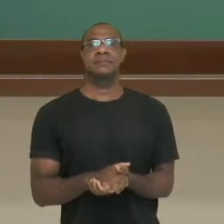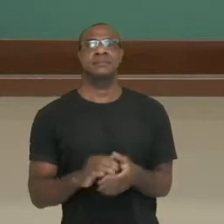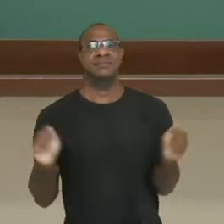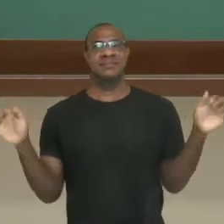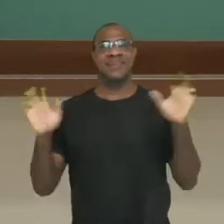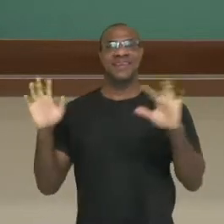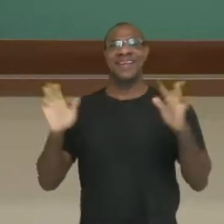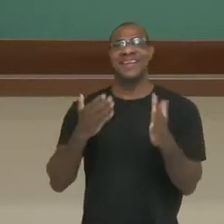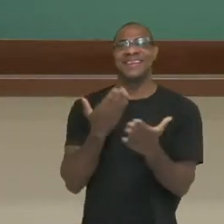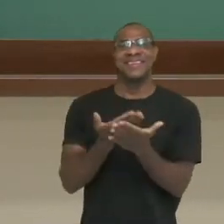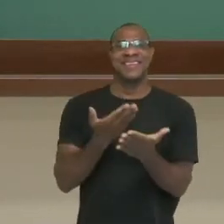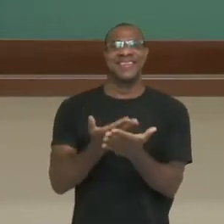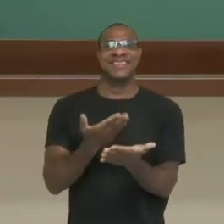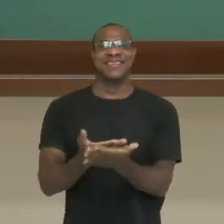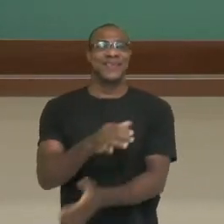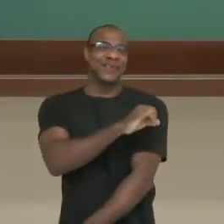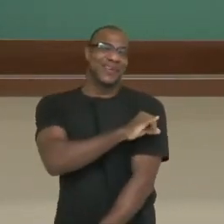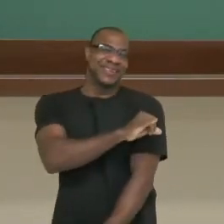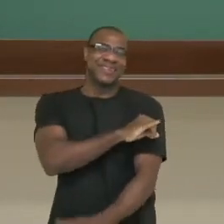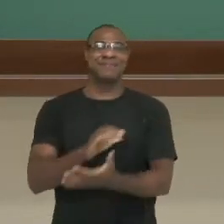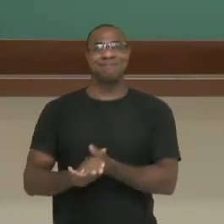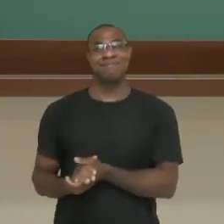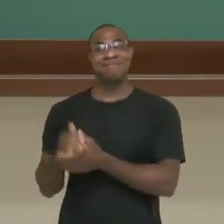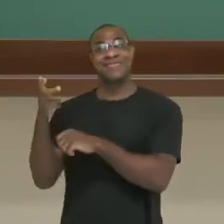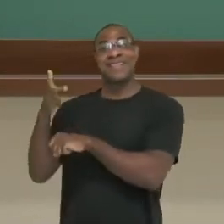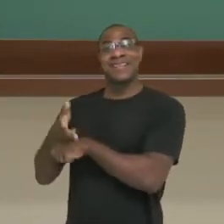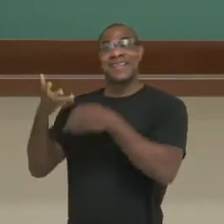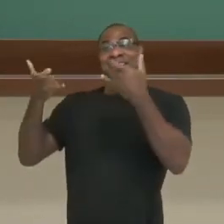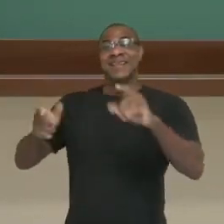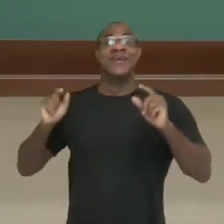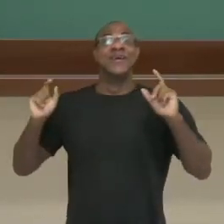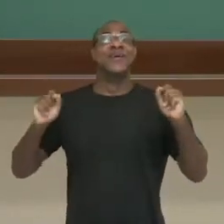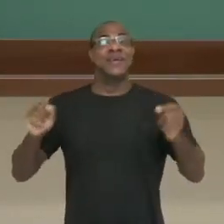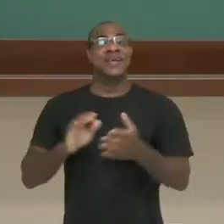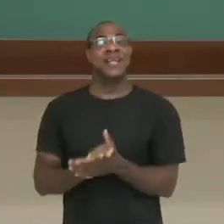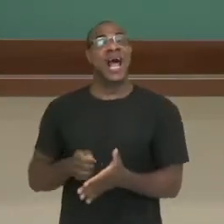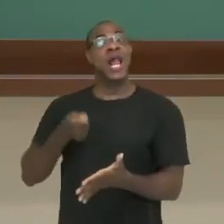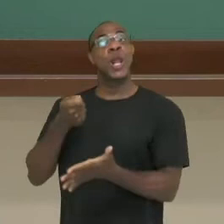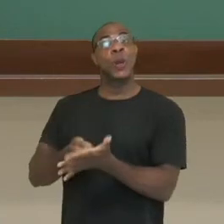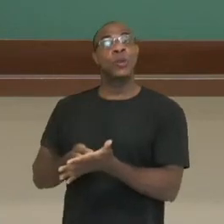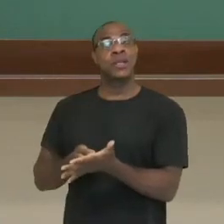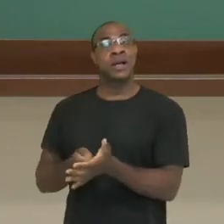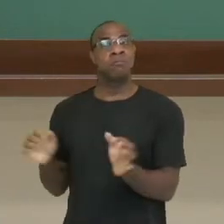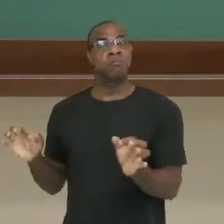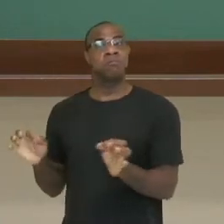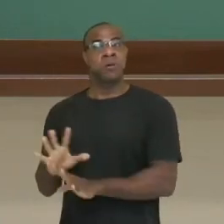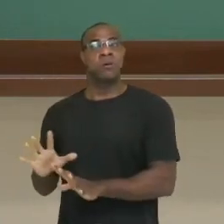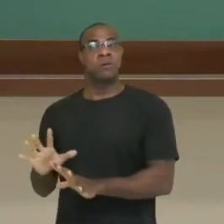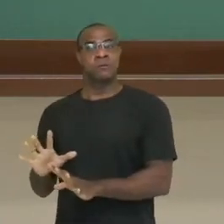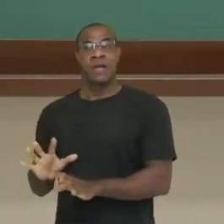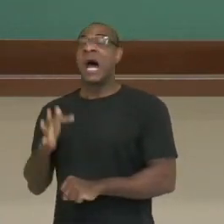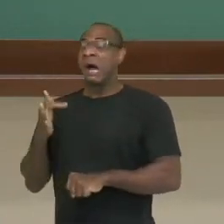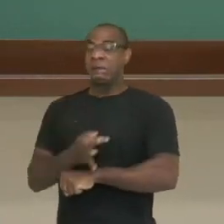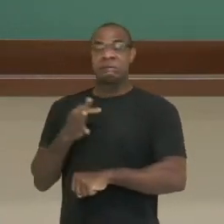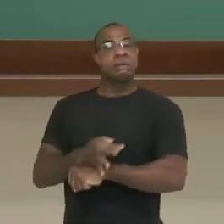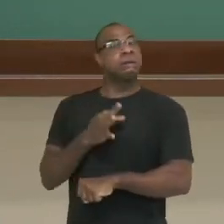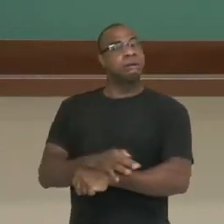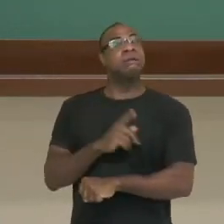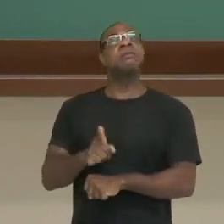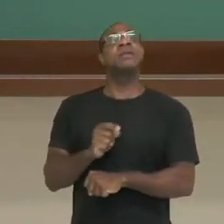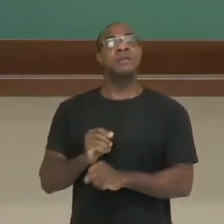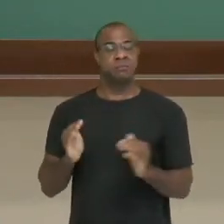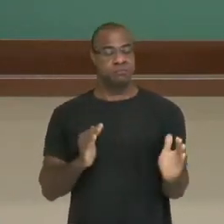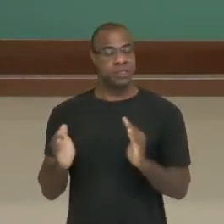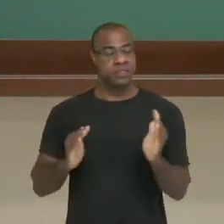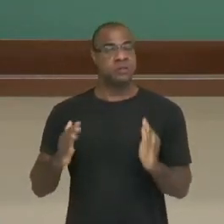Olá, estudantes do 9º ano! Neste vídeo, vamos falar sobre a luta armada, a resistência armada durante